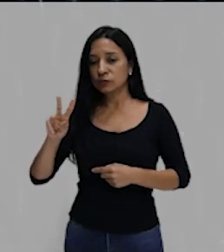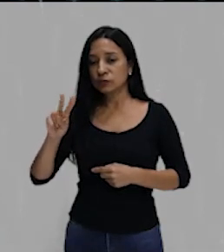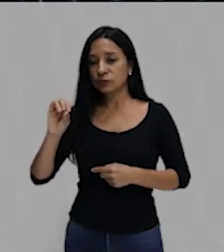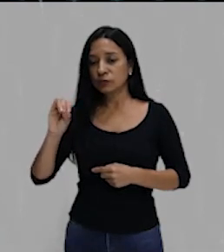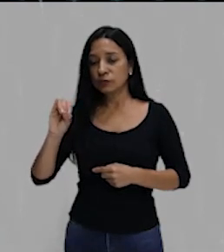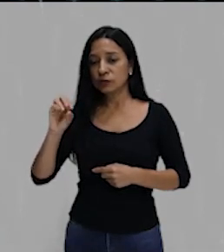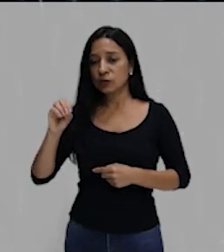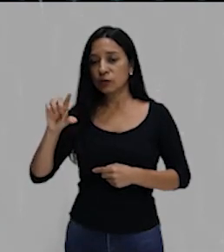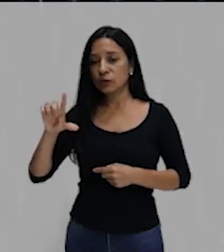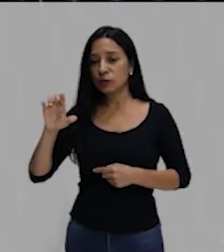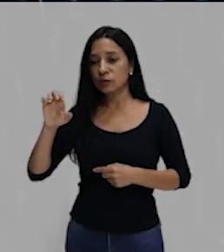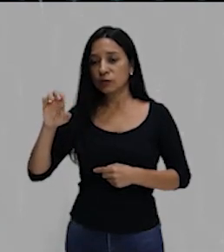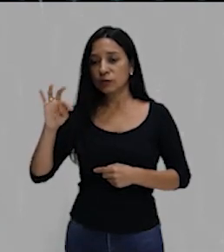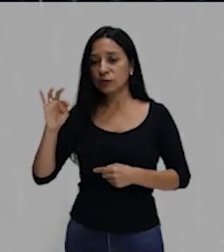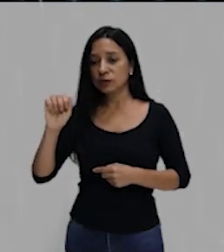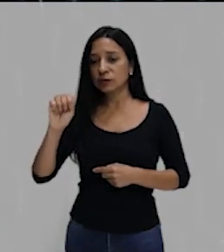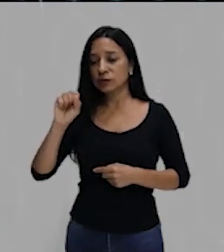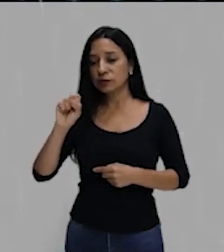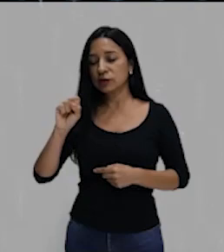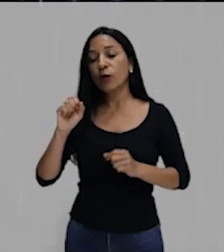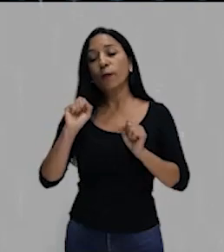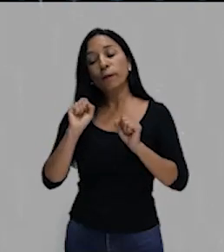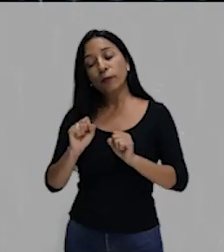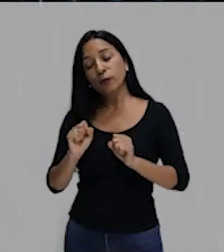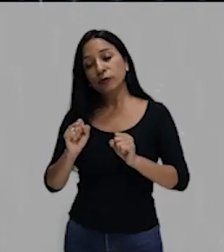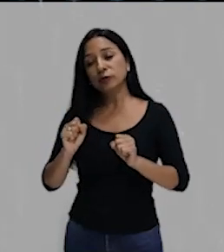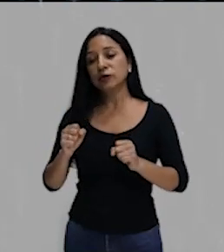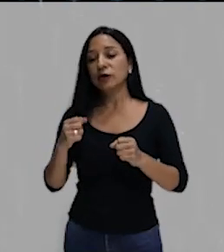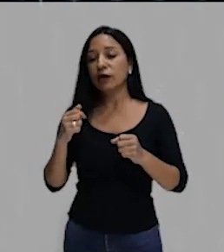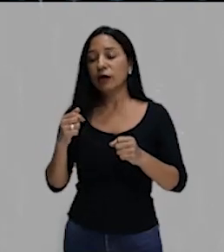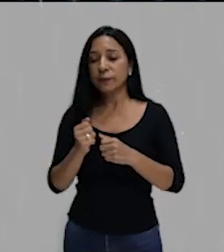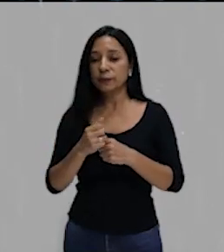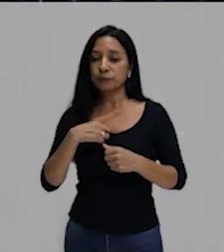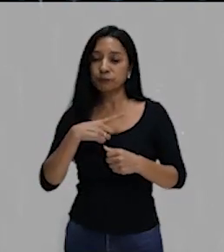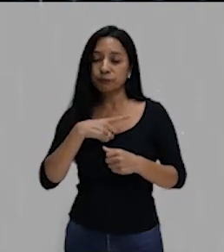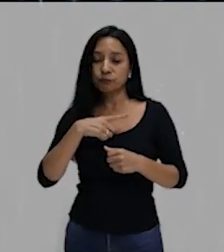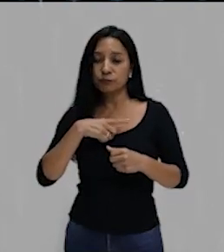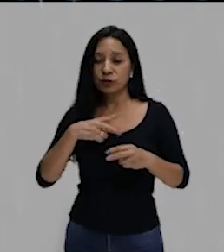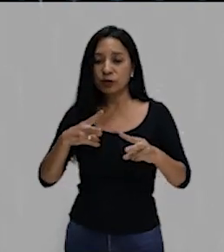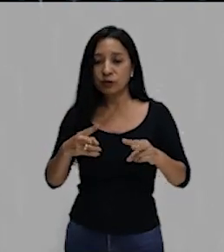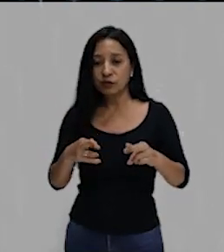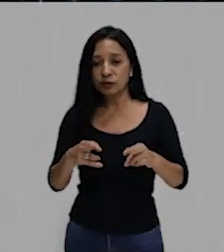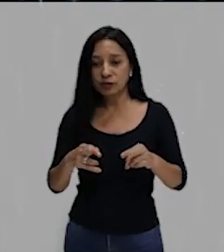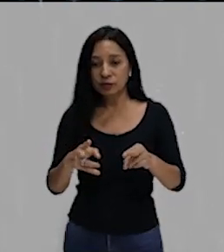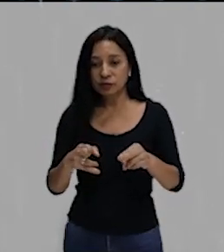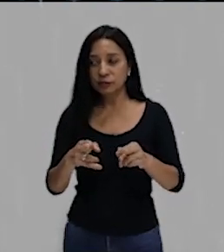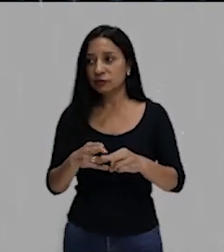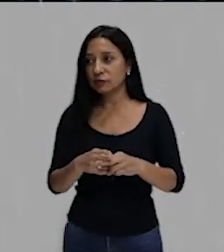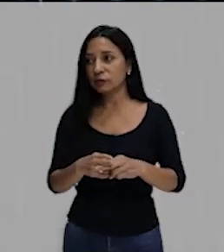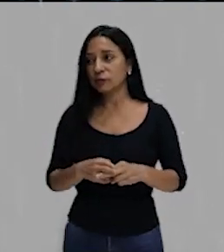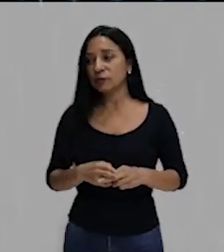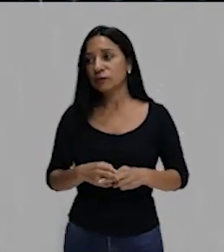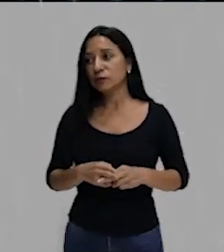muito agressivo, que pode até provocar, por exemplo, câncer. Então, a radiação ultravioleta ela bate no ozônio,